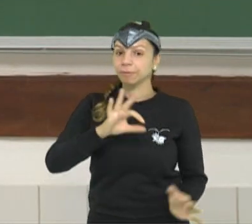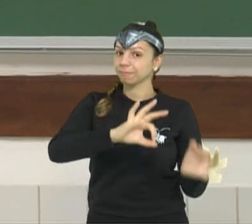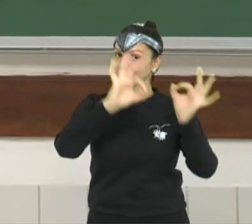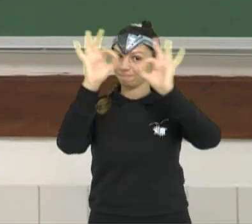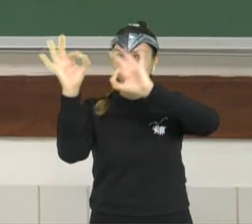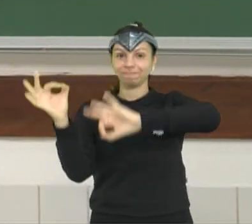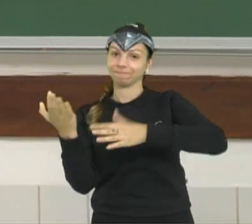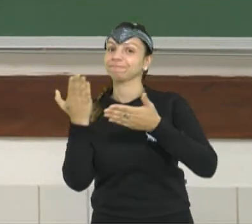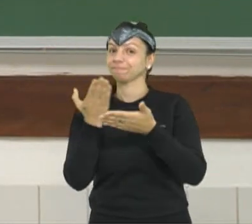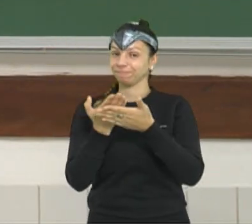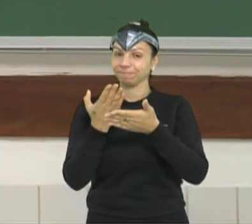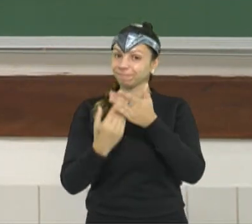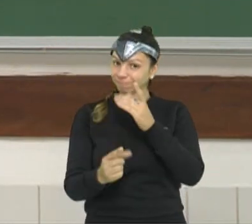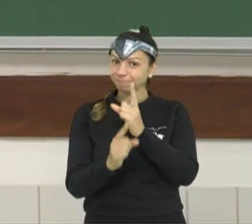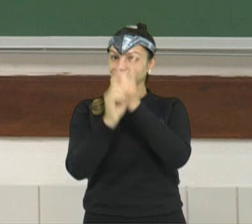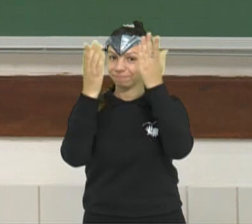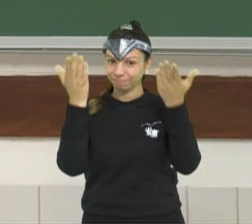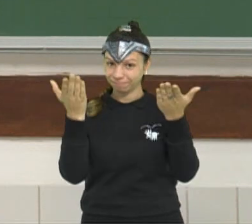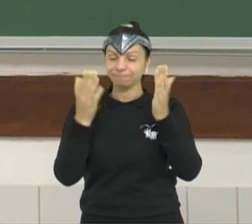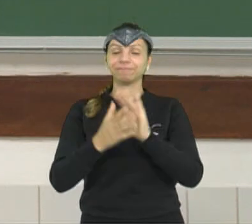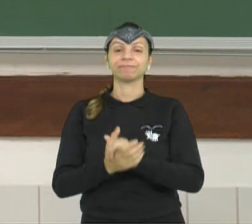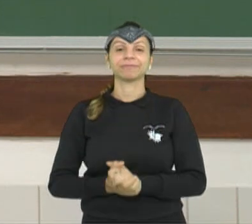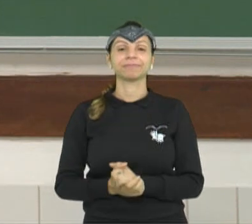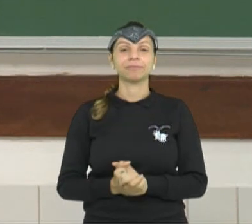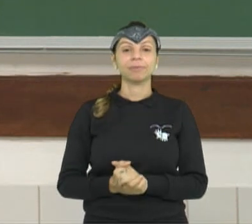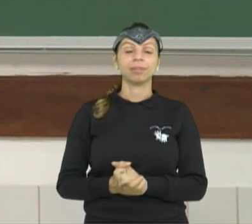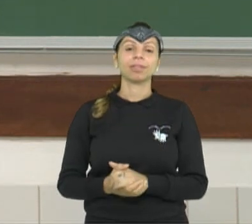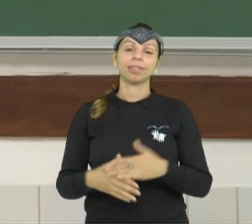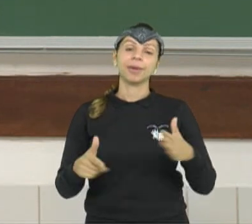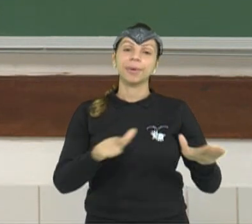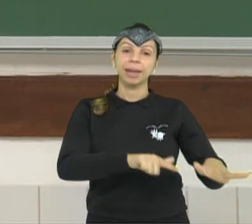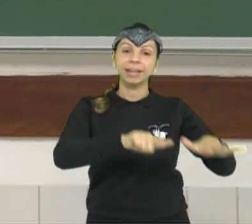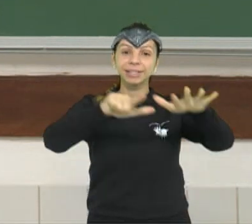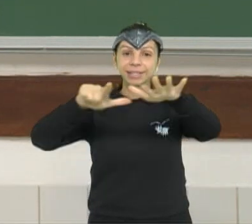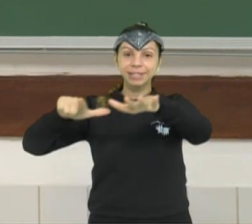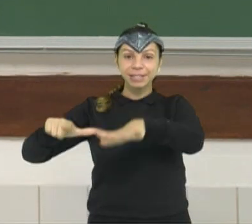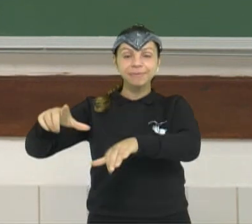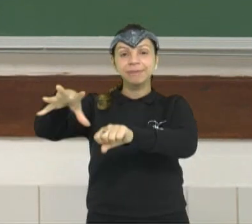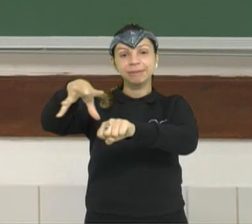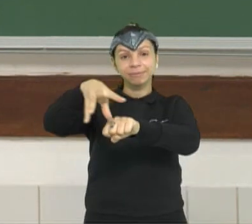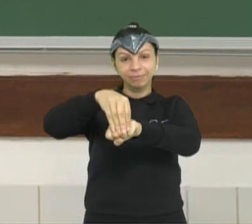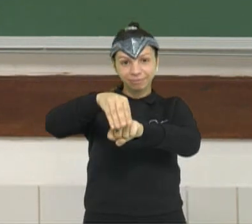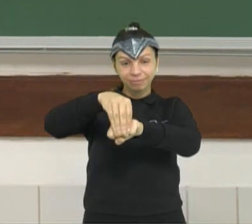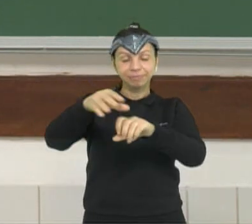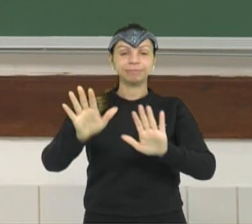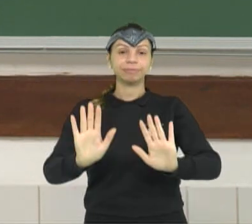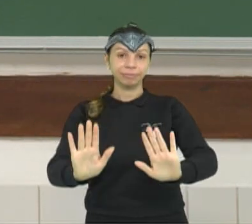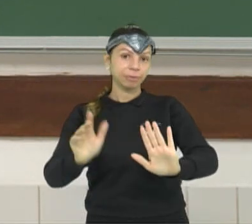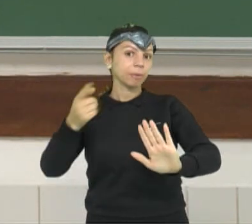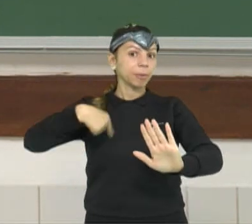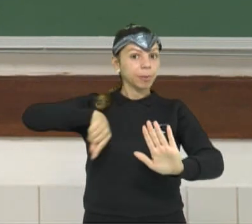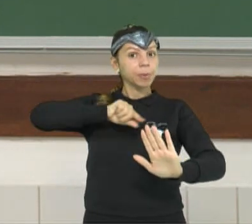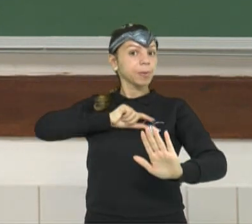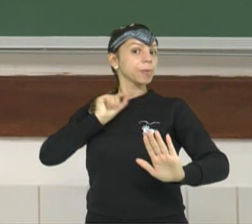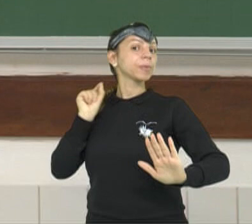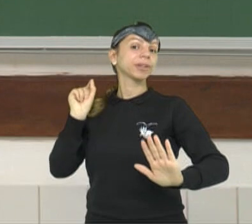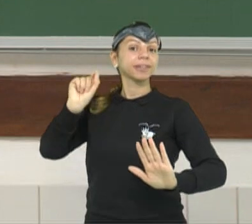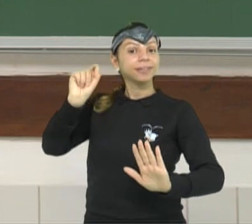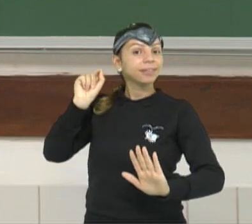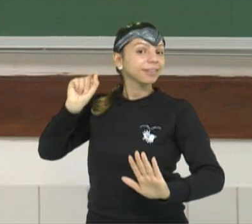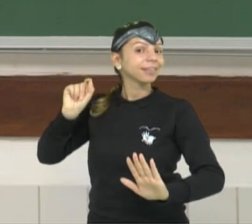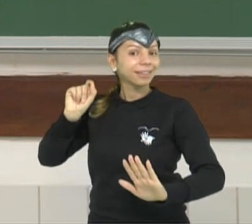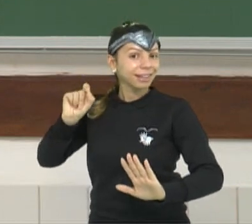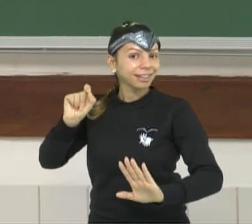aula para você descobrir isso. Nós estamos na nossa Semana do Conhecimento e nós vamos trabalhar